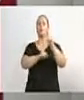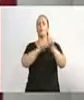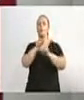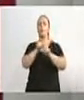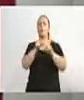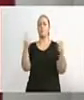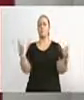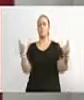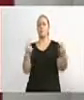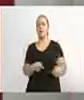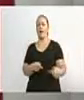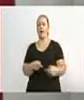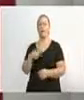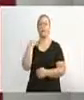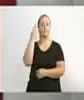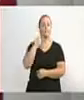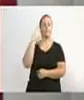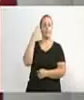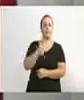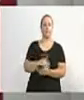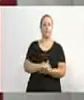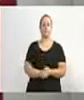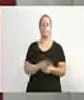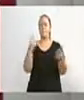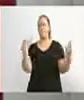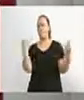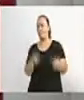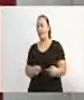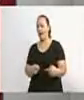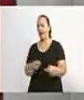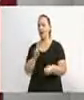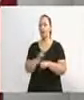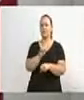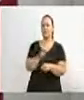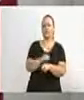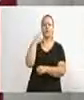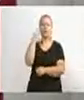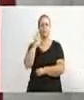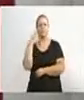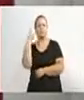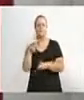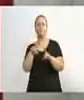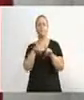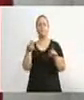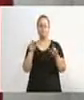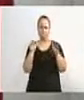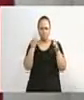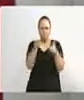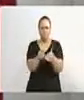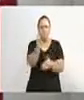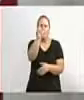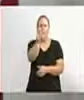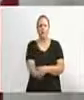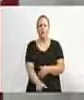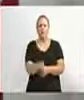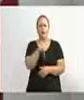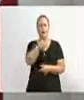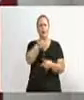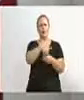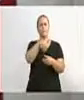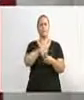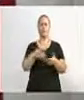política, atacar o gestor político, mas não vai no cerne da questão, que é o eleitor. E